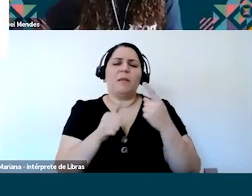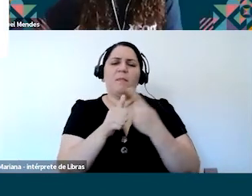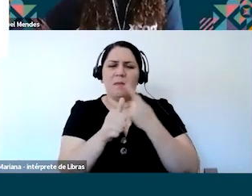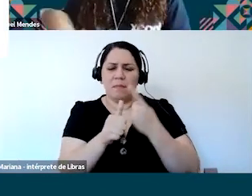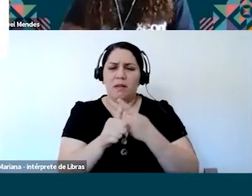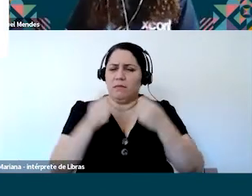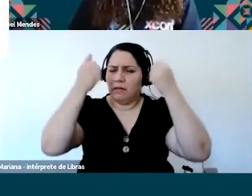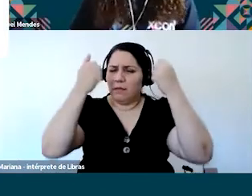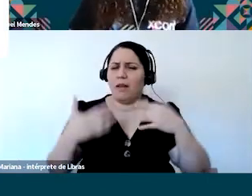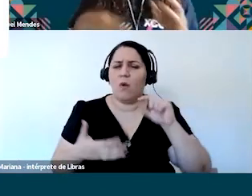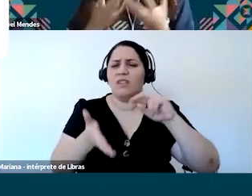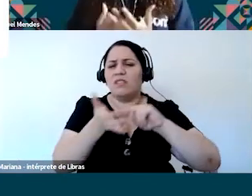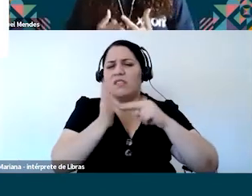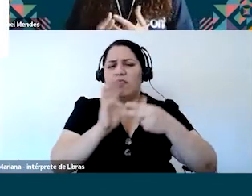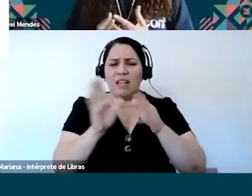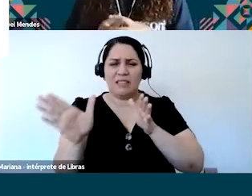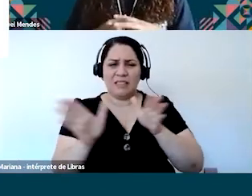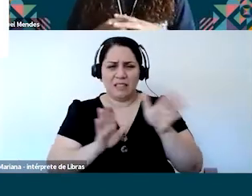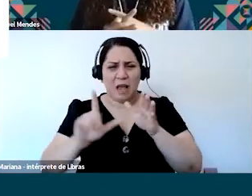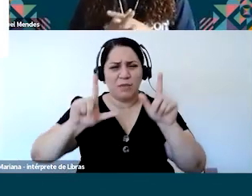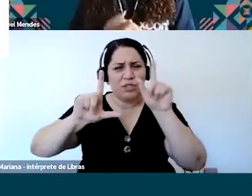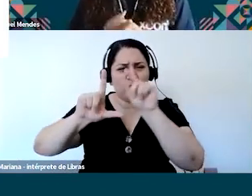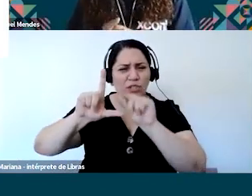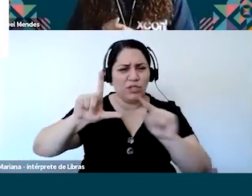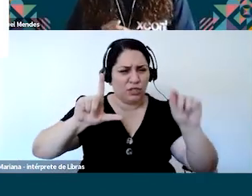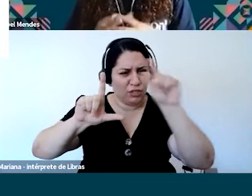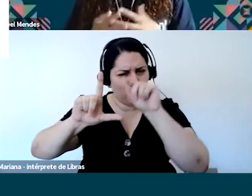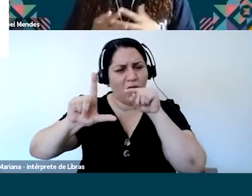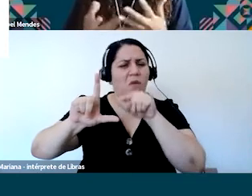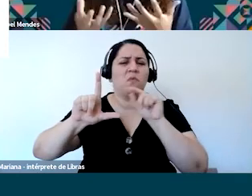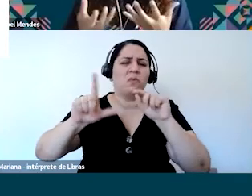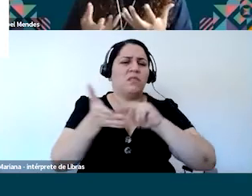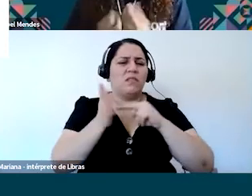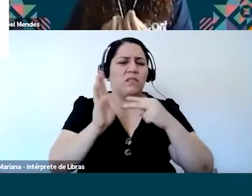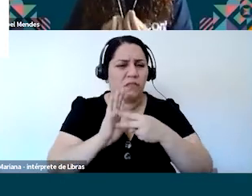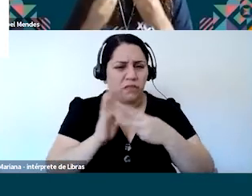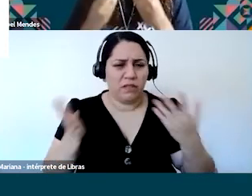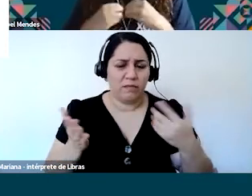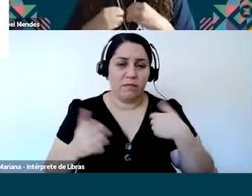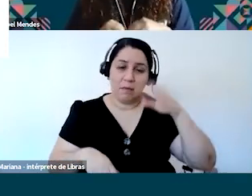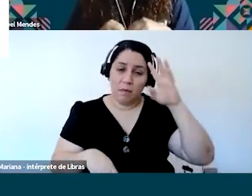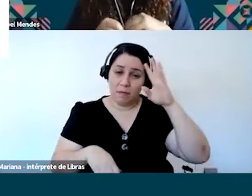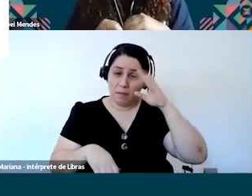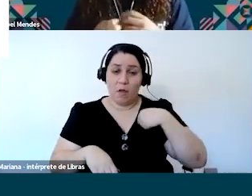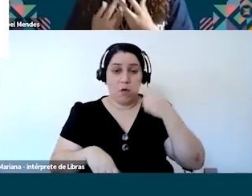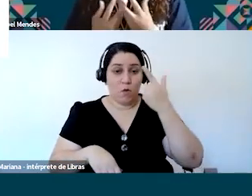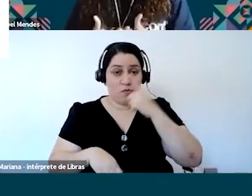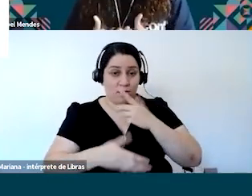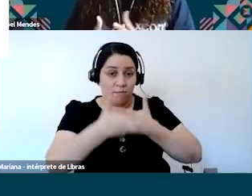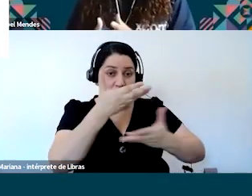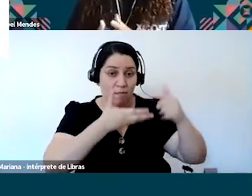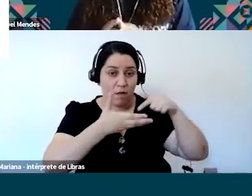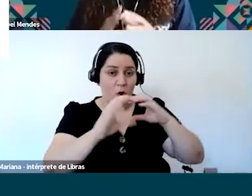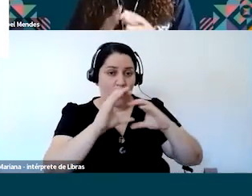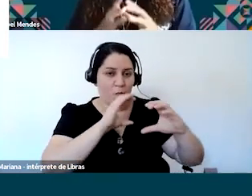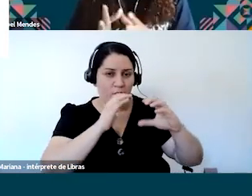Então, gente, primeiro, o que é acessibilidade digital? Acessibilidade digital é quando eu consigo receber e transmitir informações